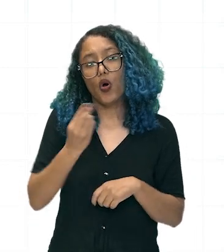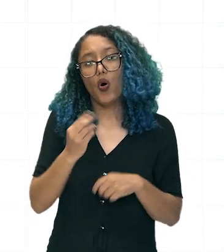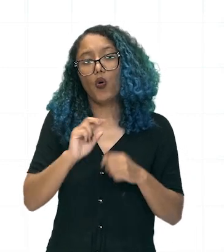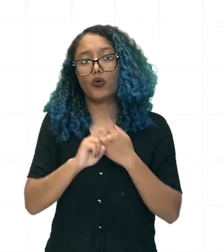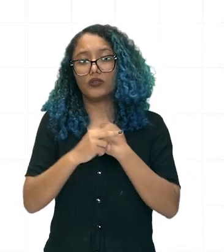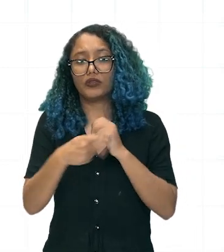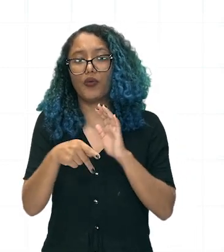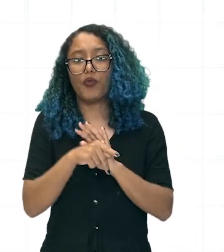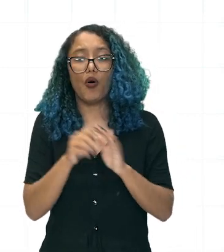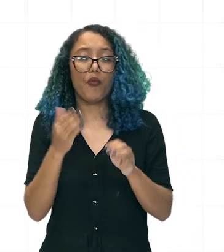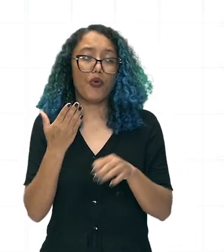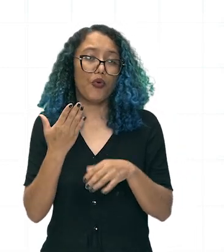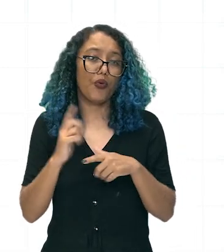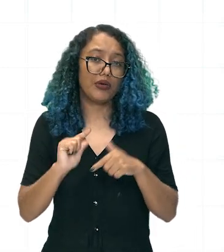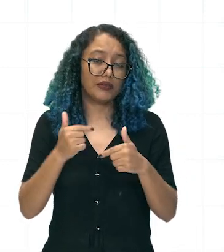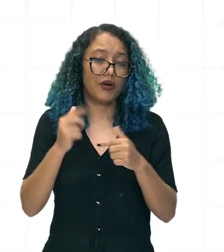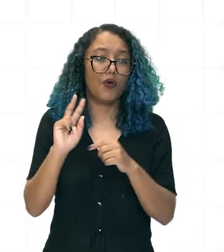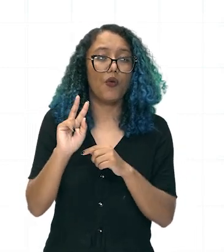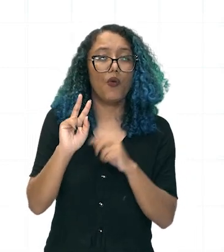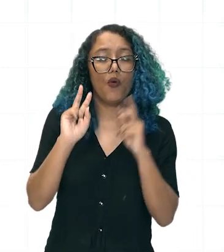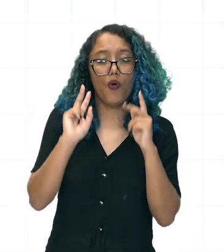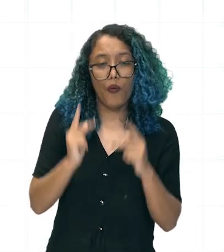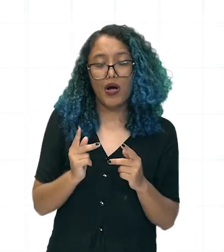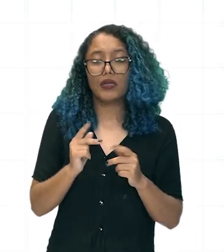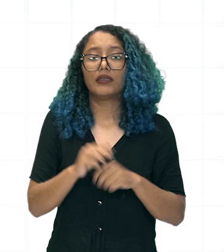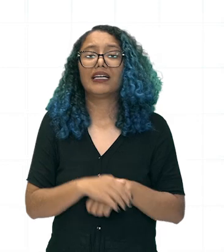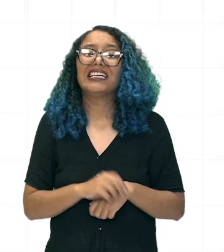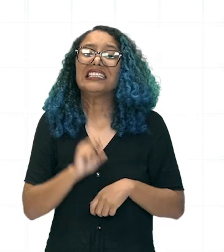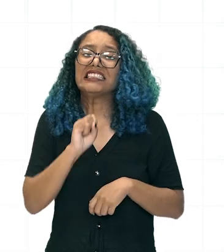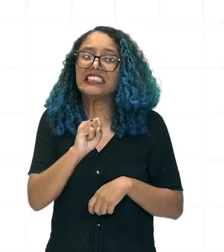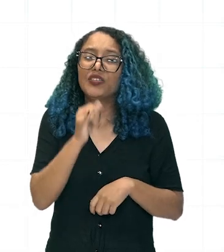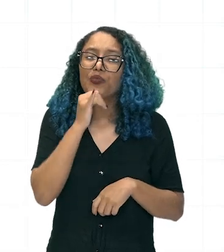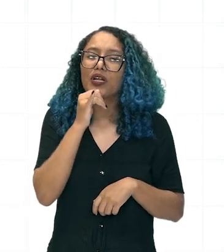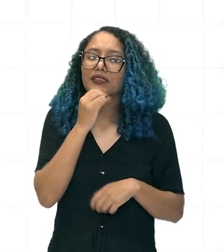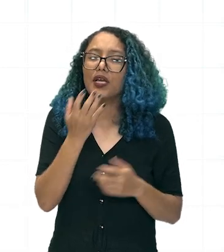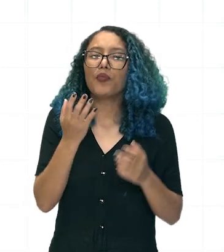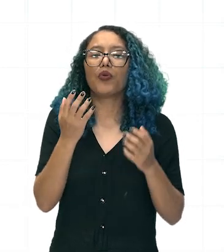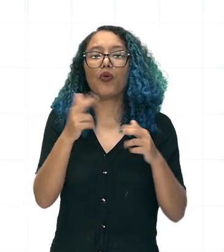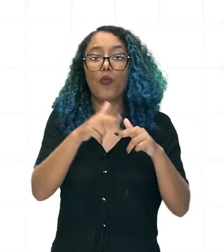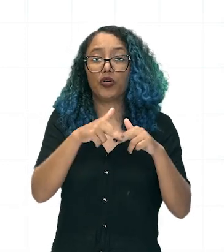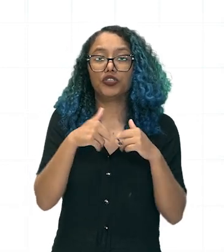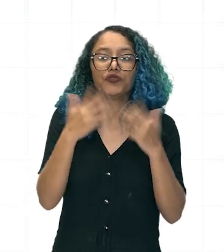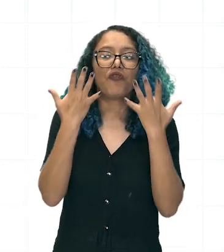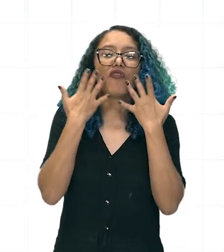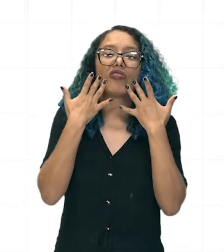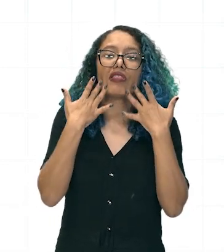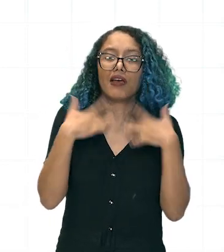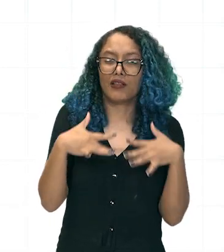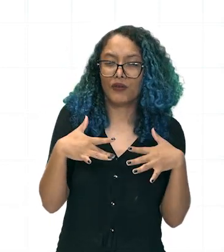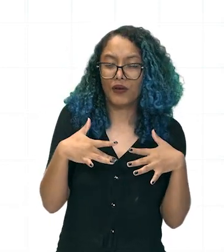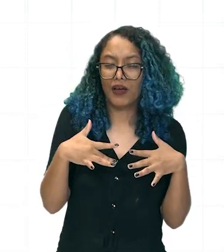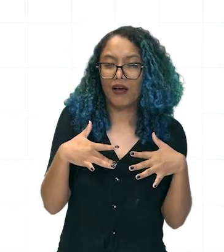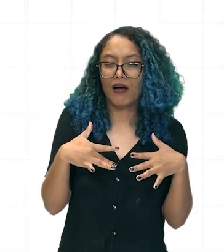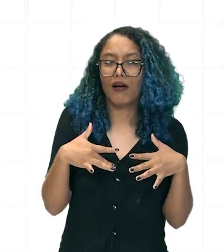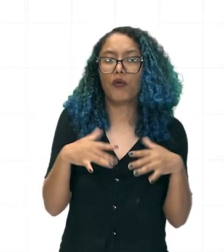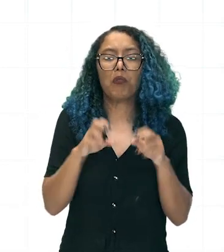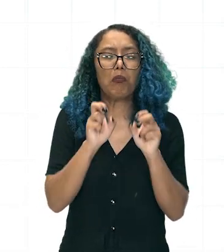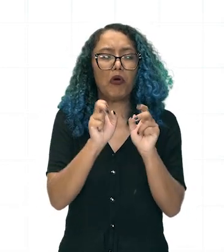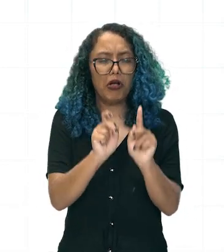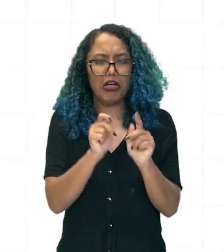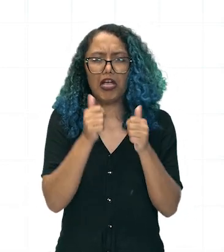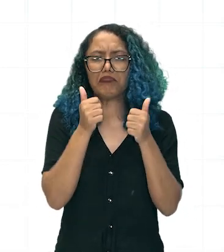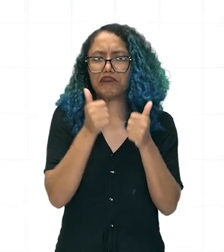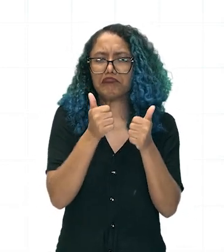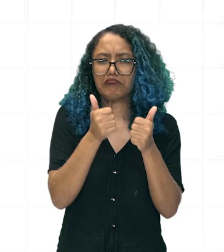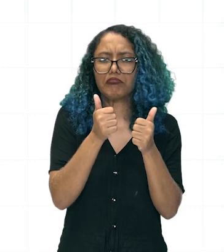for naturalmente do planeta Terra, desses movimentos que estão acontecendo do planeta Terra,